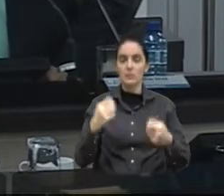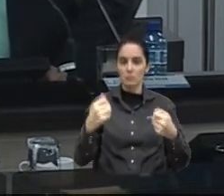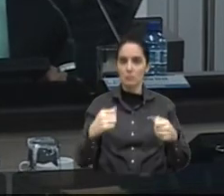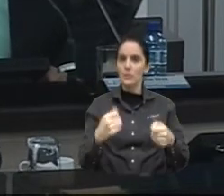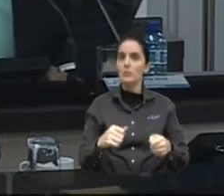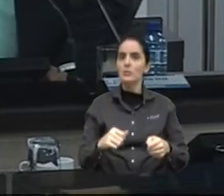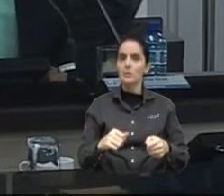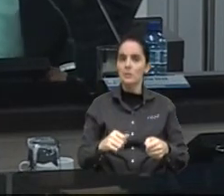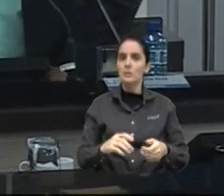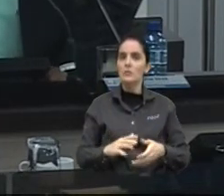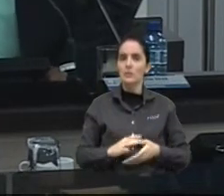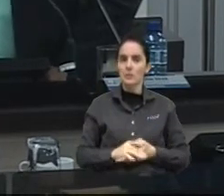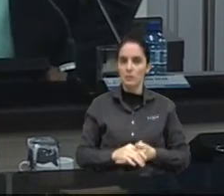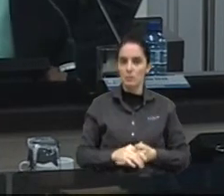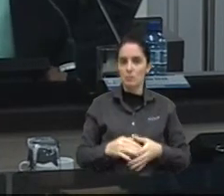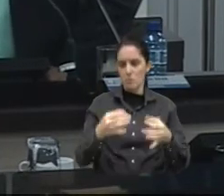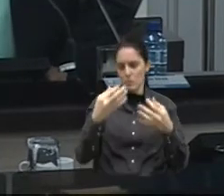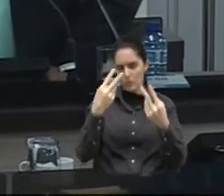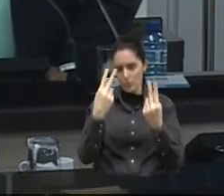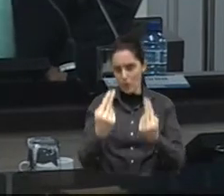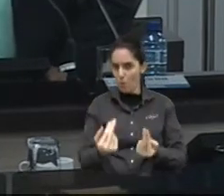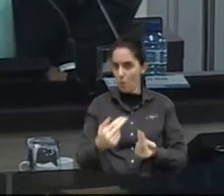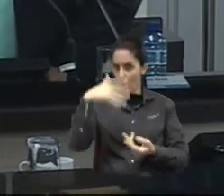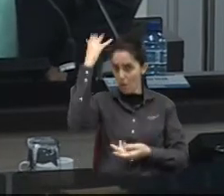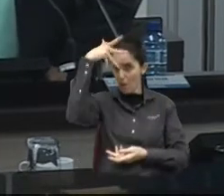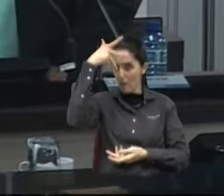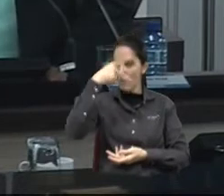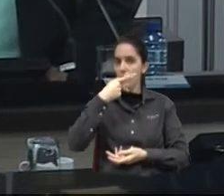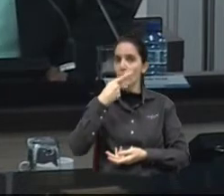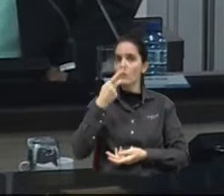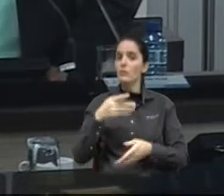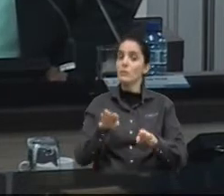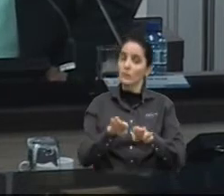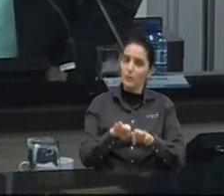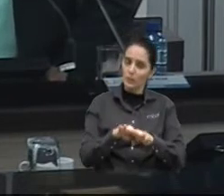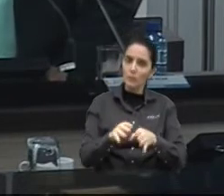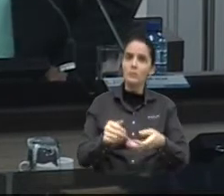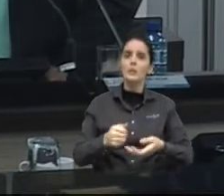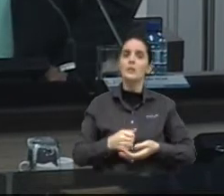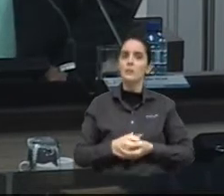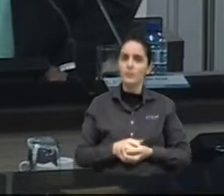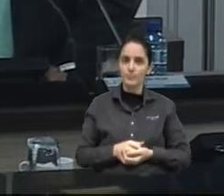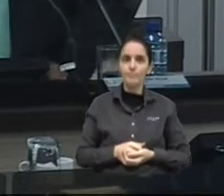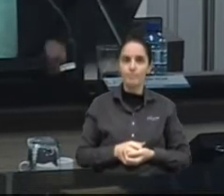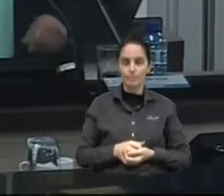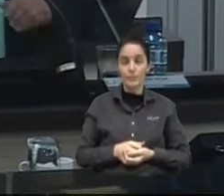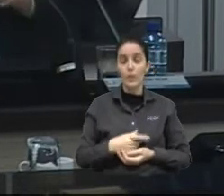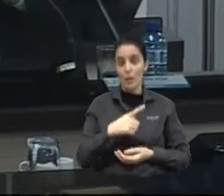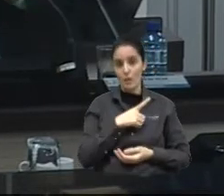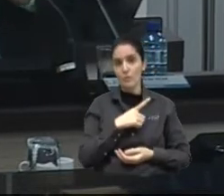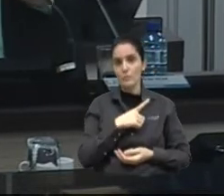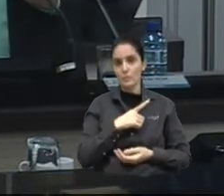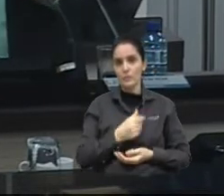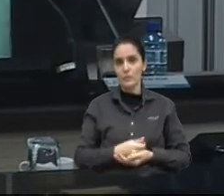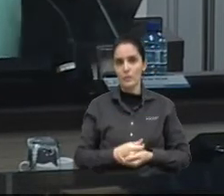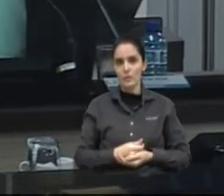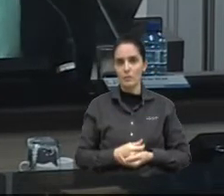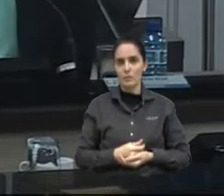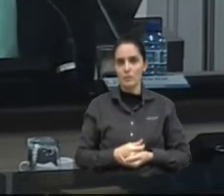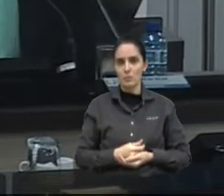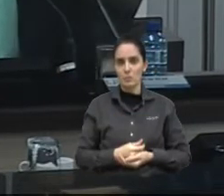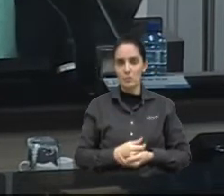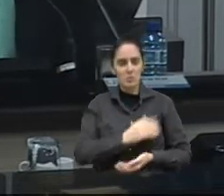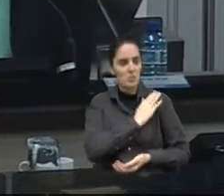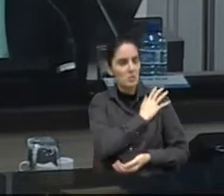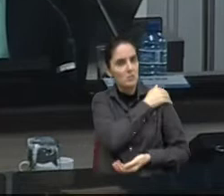mas justamente como a senhora ponderou os riscos aqui nós temos que ponderar esse risco também que a irrita não tô sendo ofensivo há